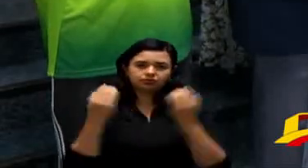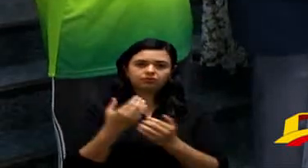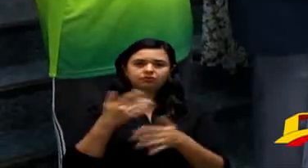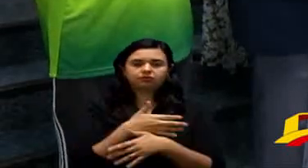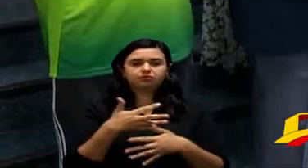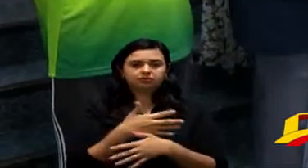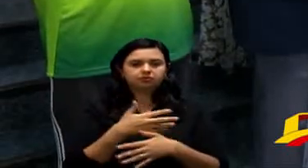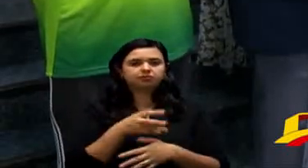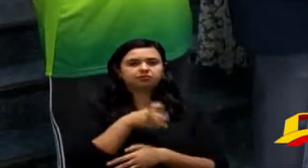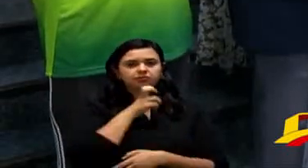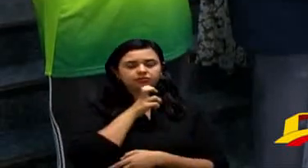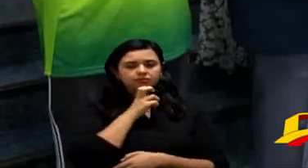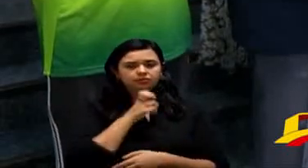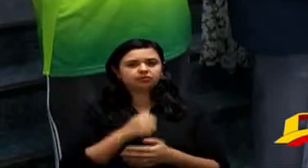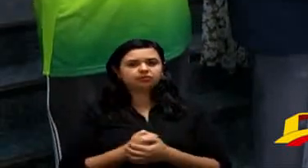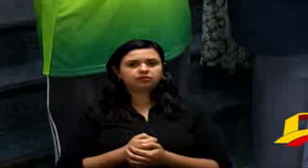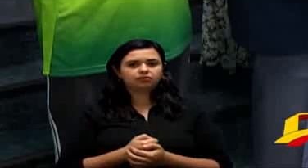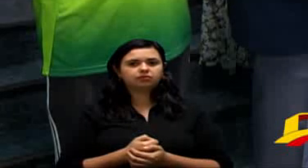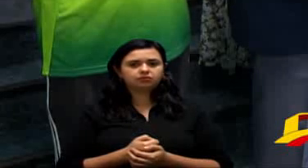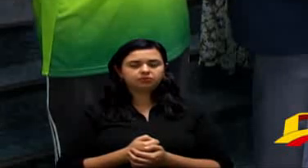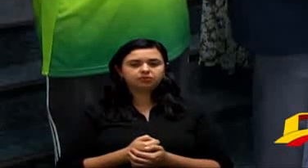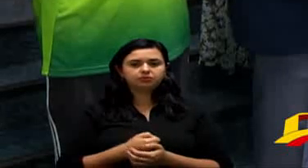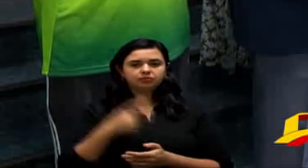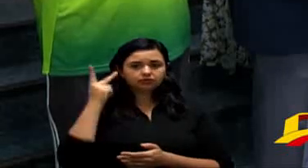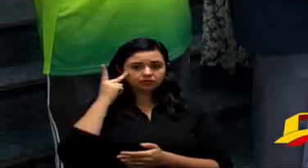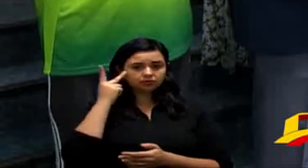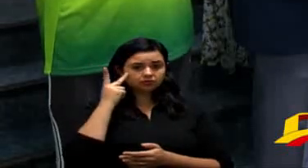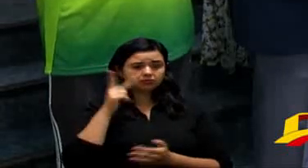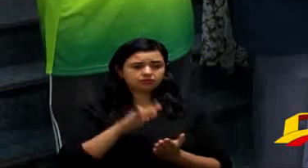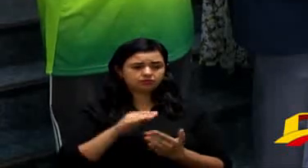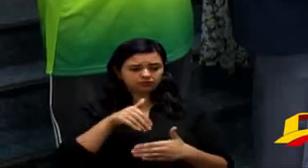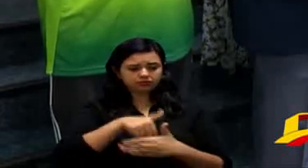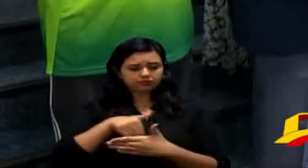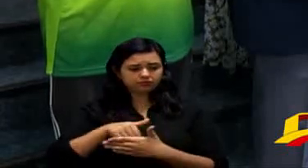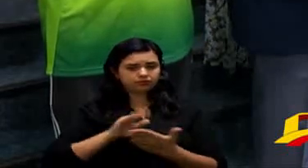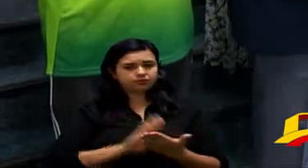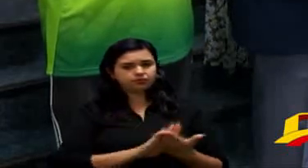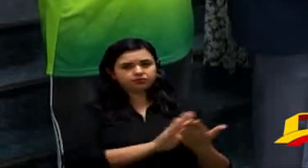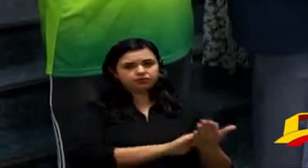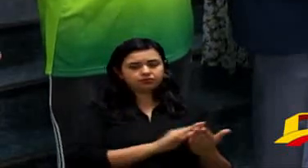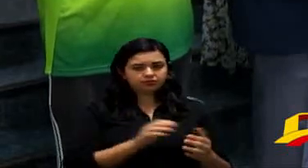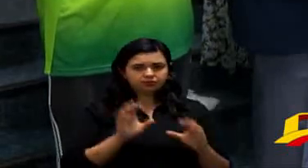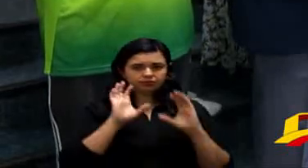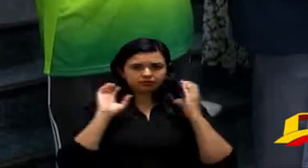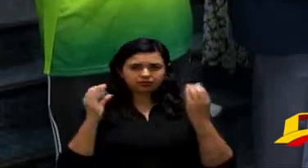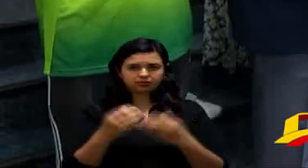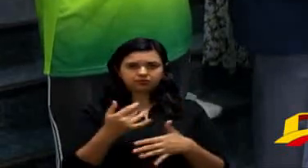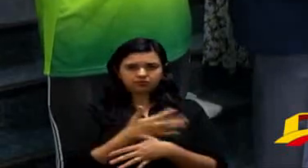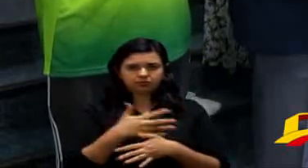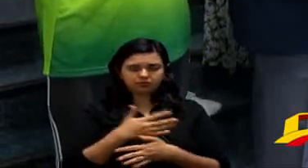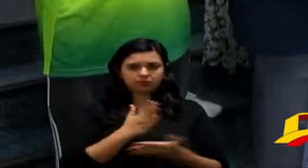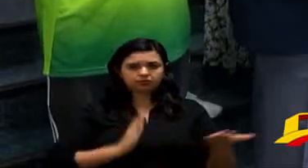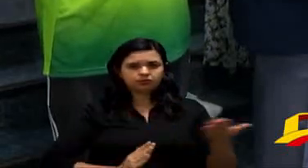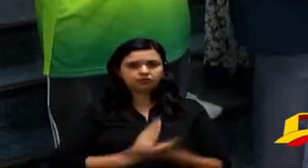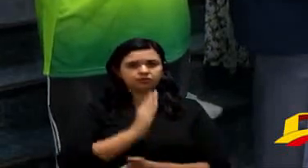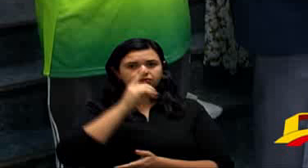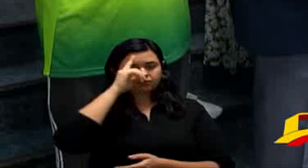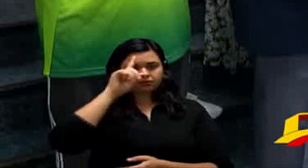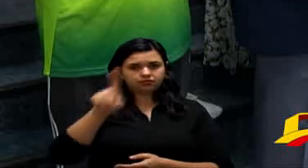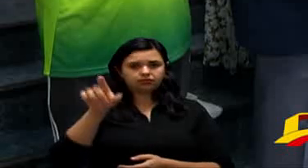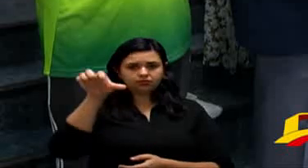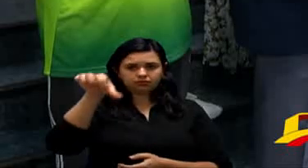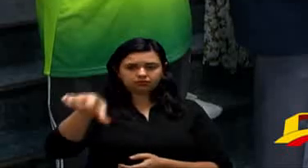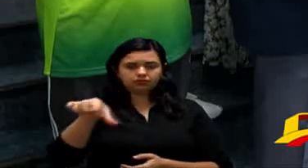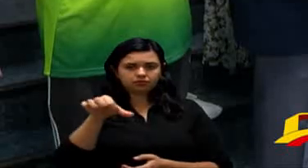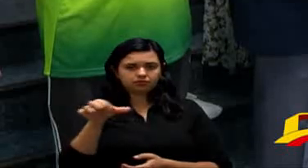Sorocaba Estado de São Paulo pode congratulações a Câmara Municipal de Sorocaba conforme aprovado a sua reunião do dia 9